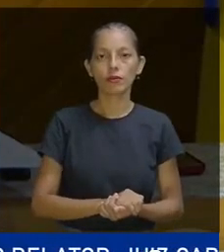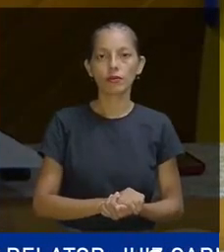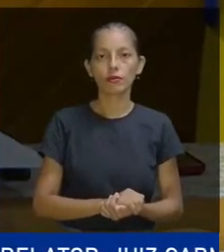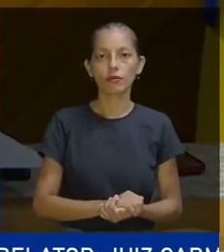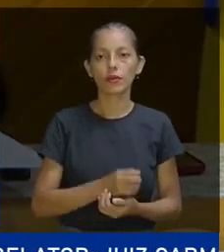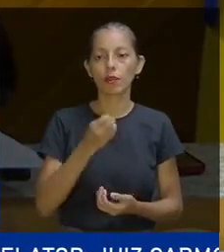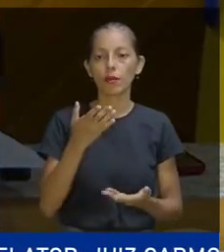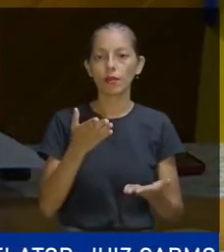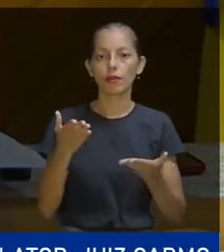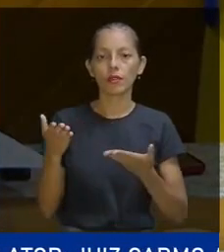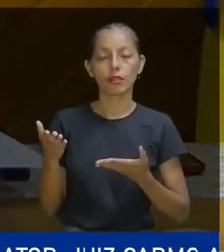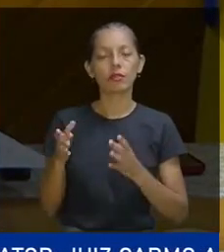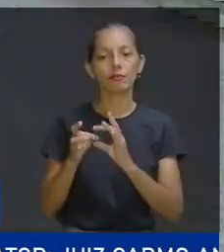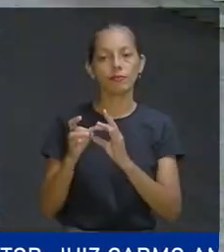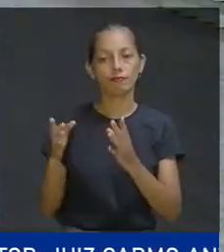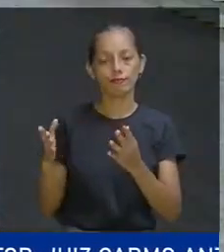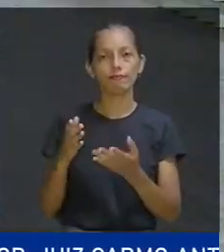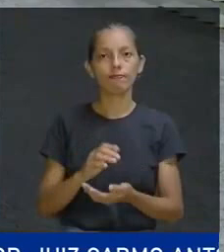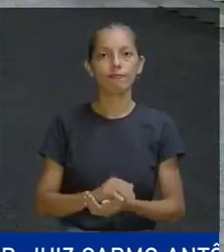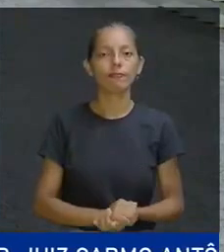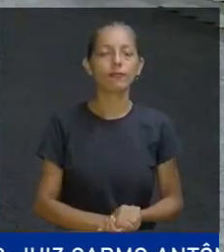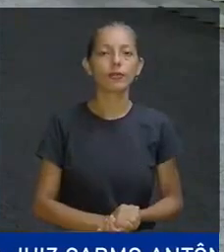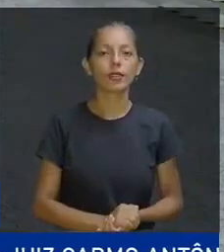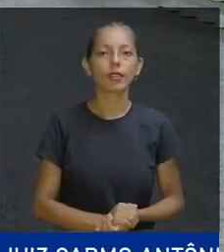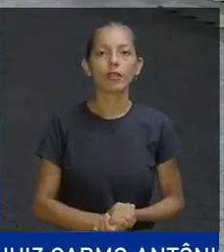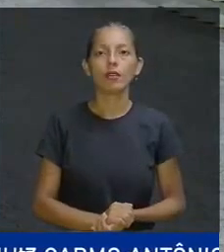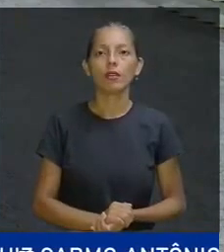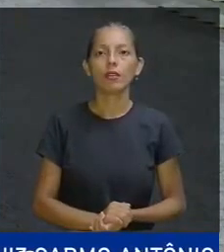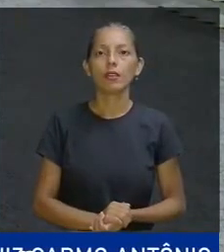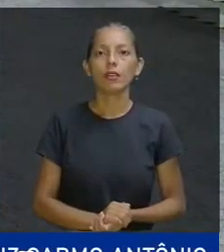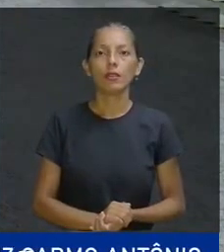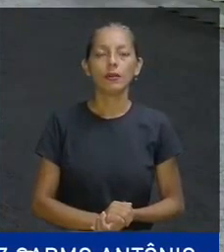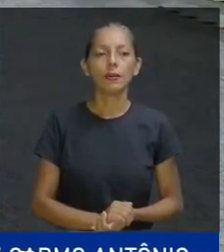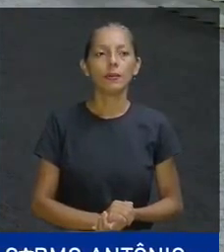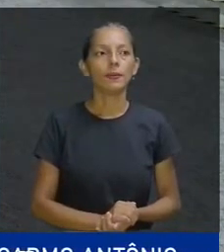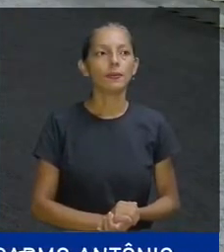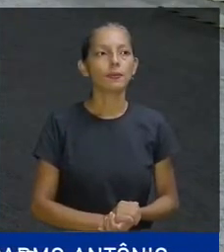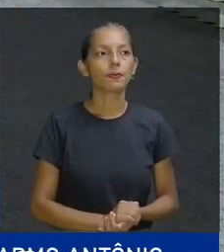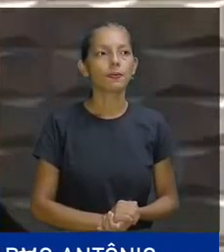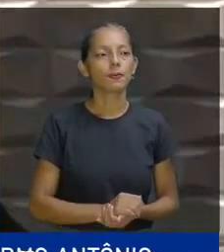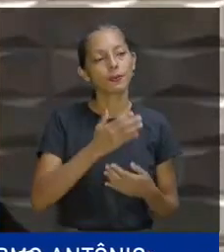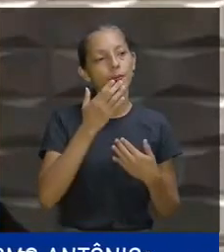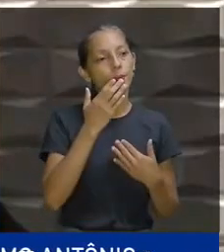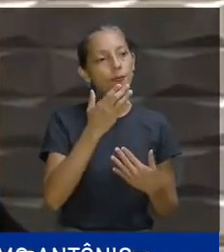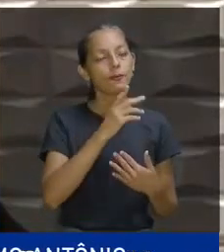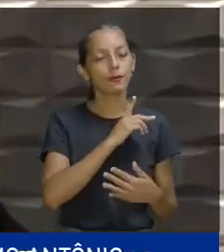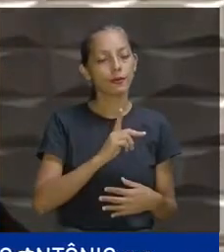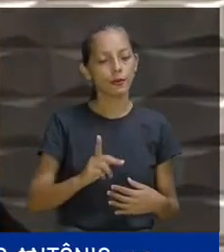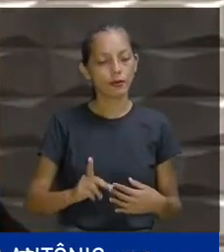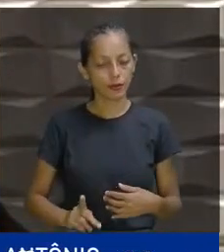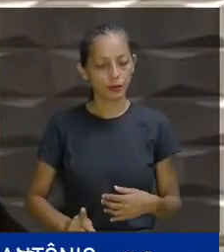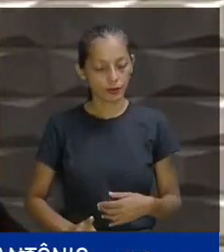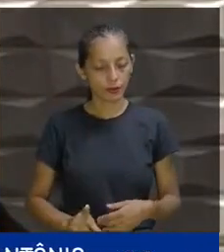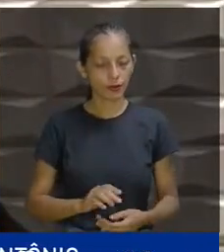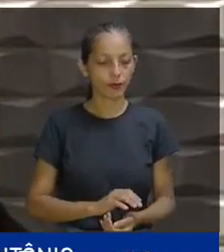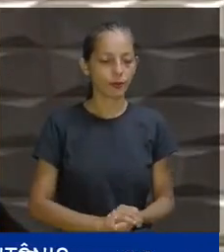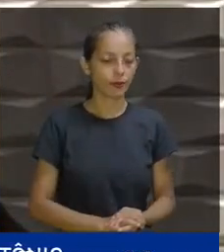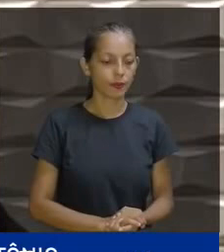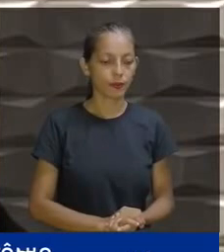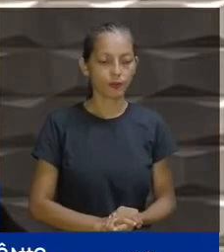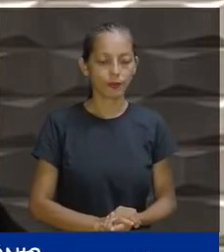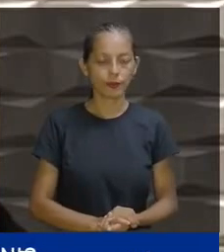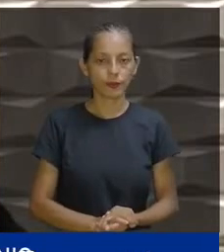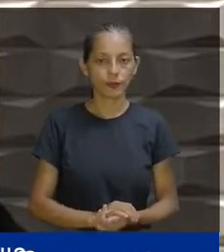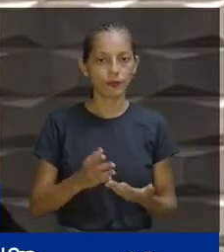Vossa Excelência. Muito obrigada, senhor presidente. Em verdade, senhor presidente, eu gostaria de declinar da